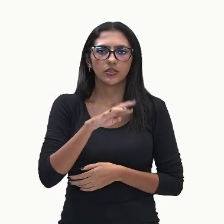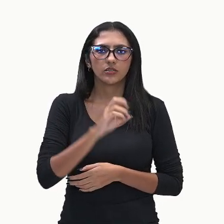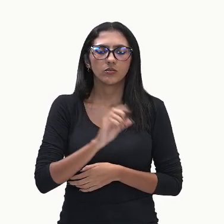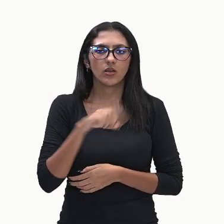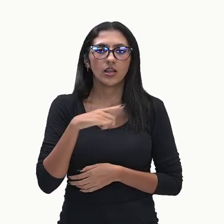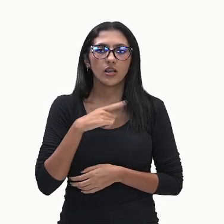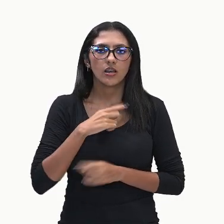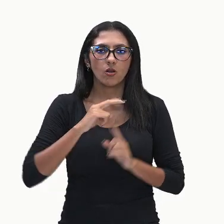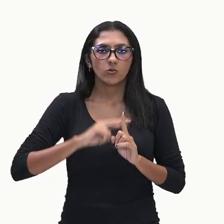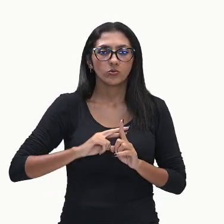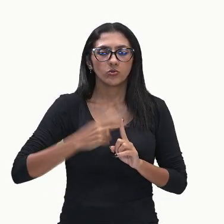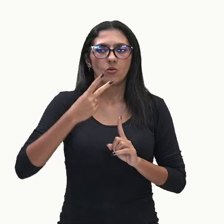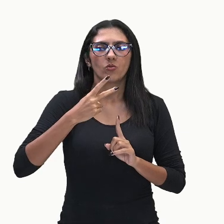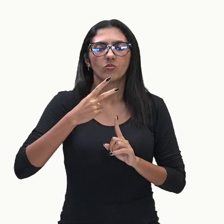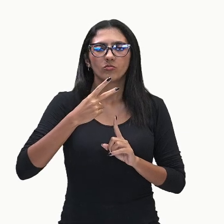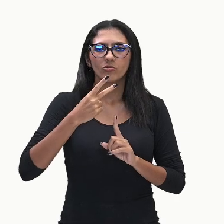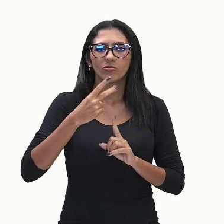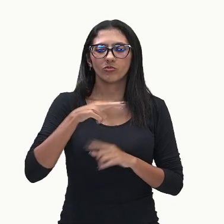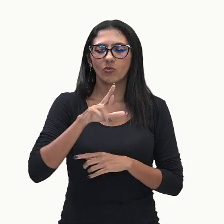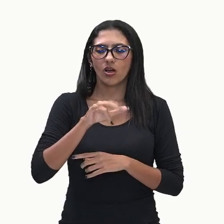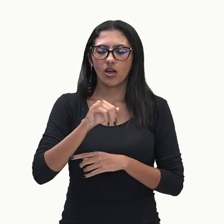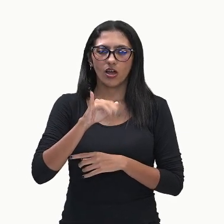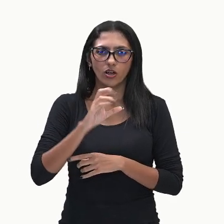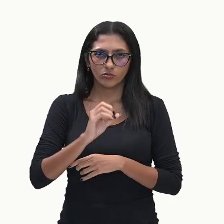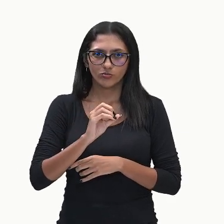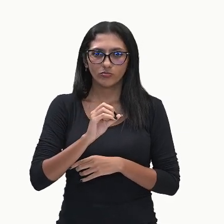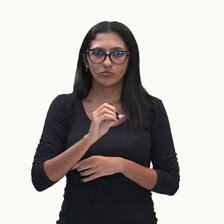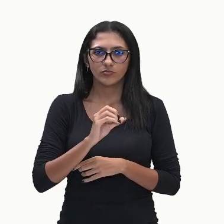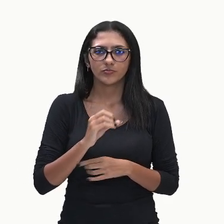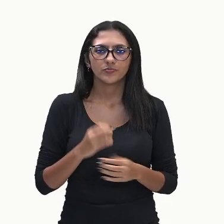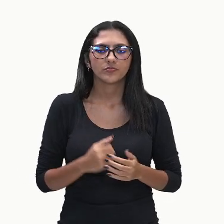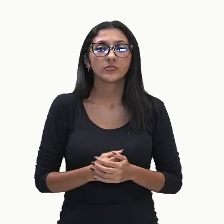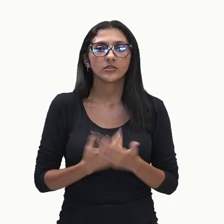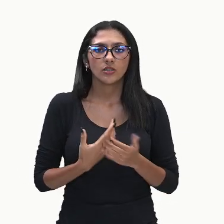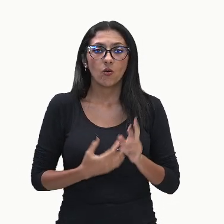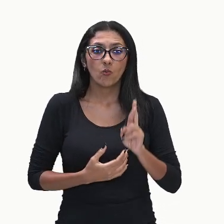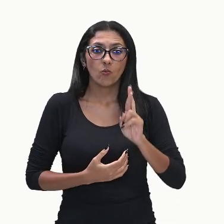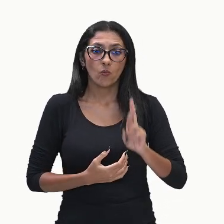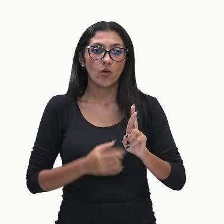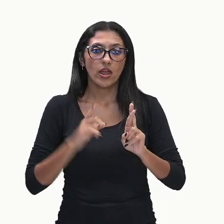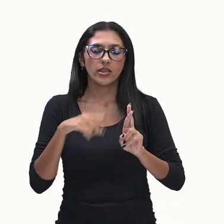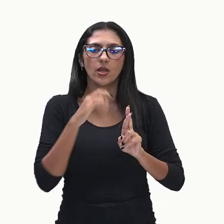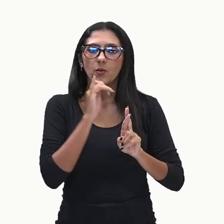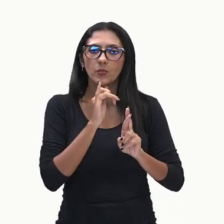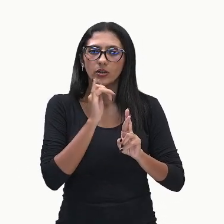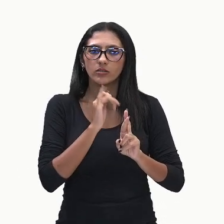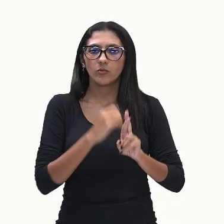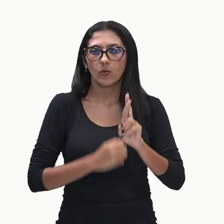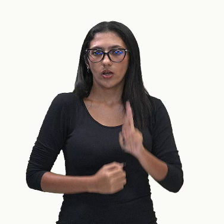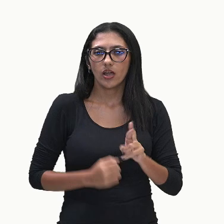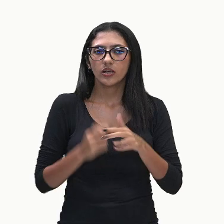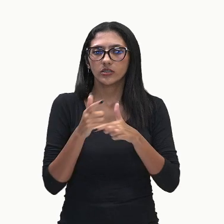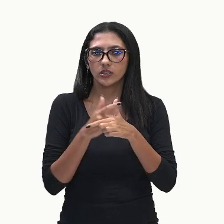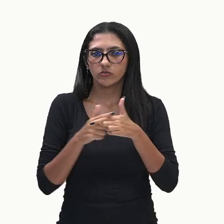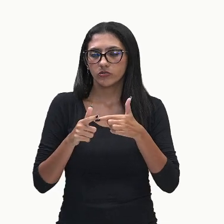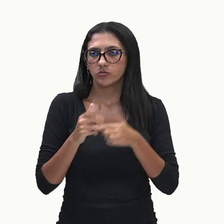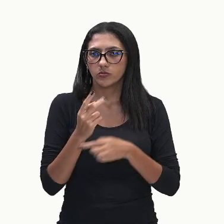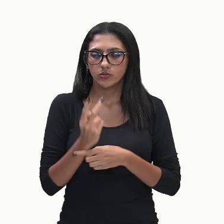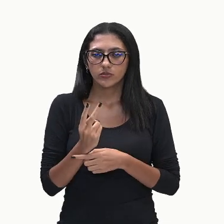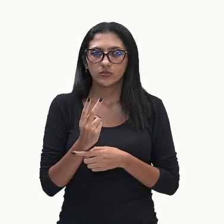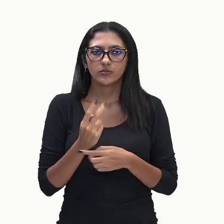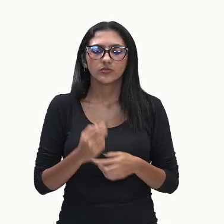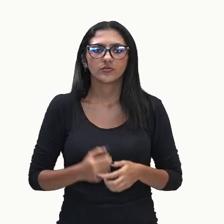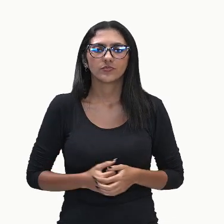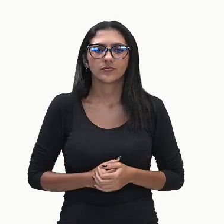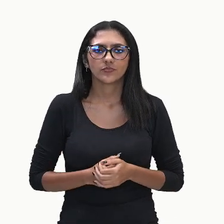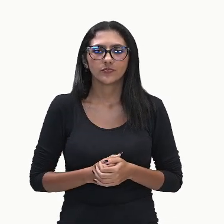raio. Automaticamente, então, o raio é a metade do diâmetro. Ou seja, aqui nesse exemplo,